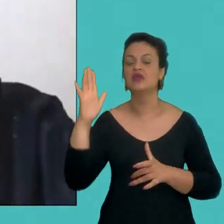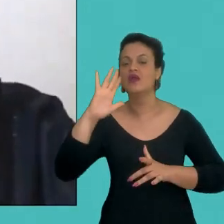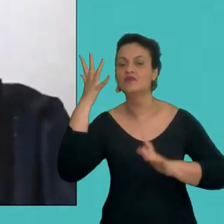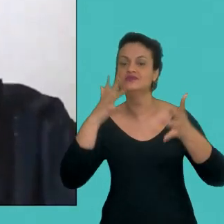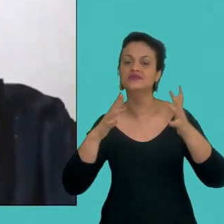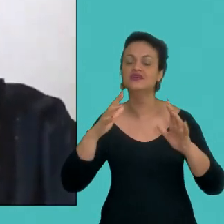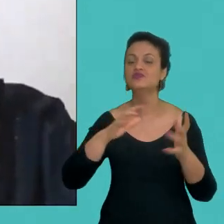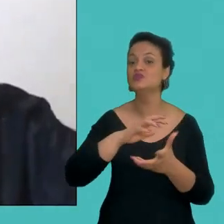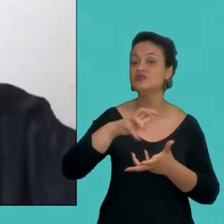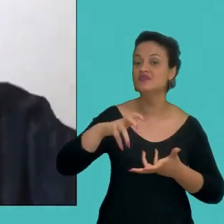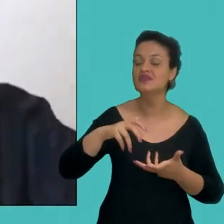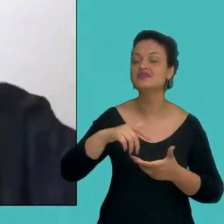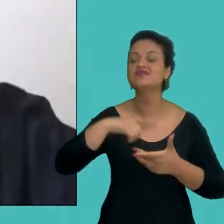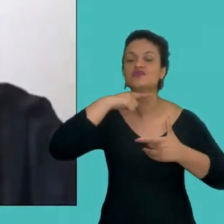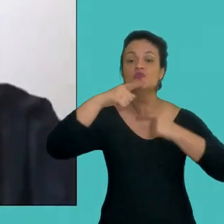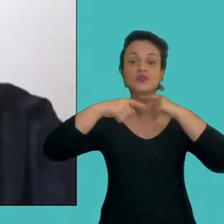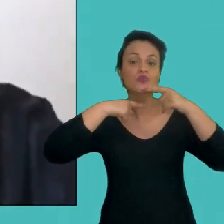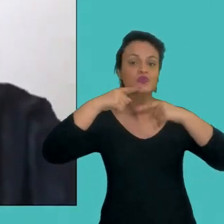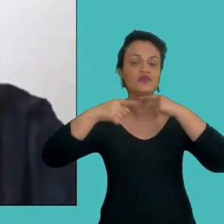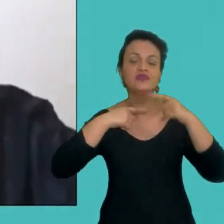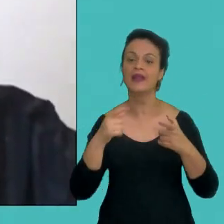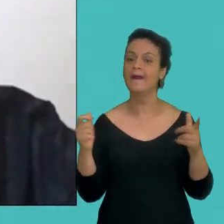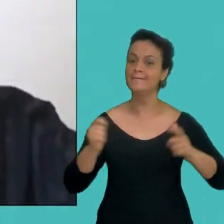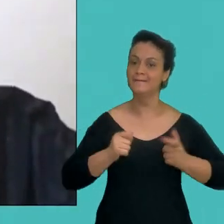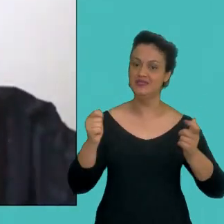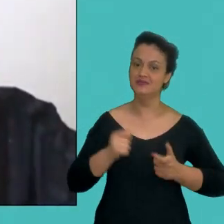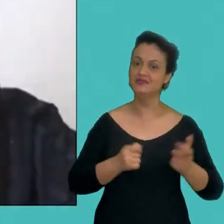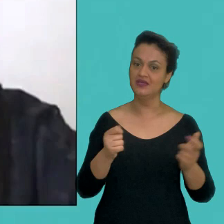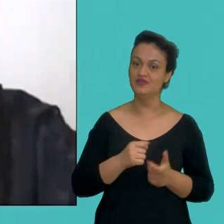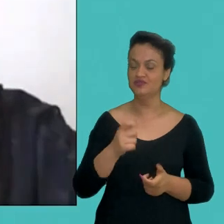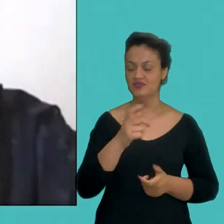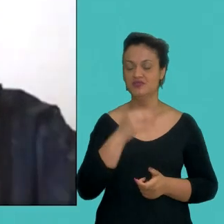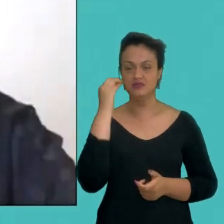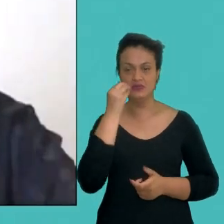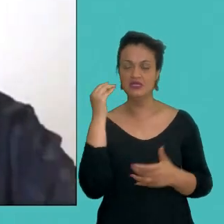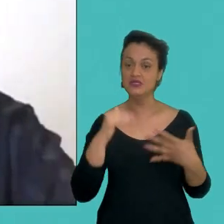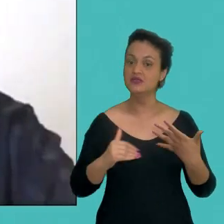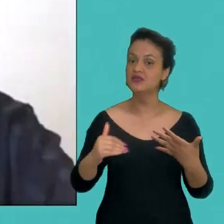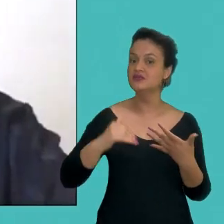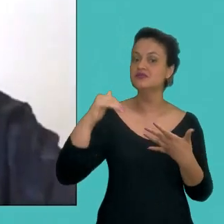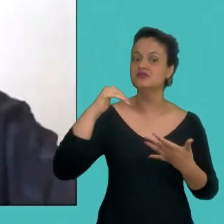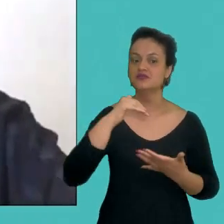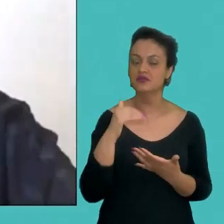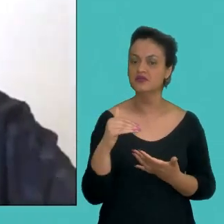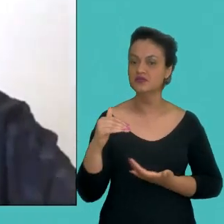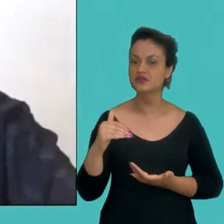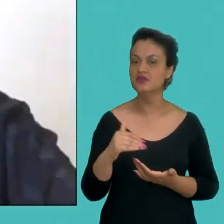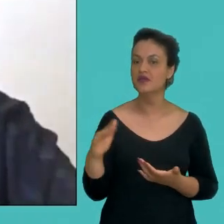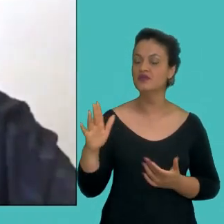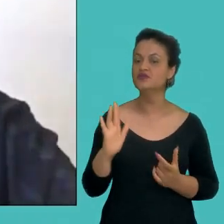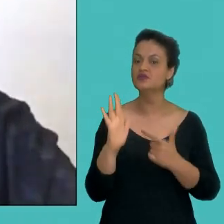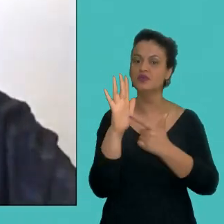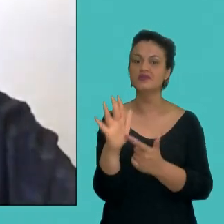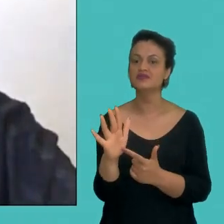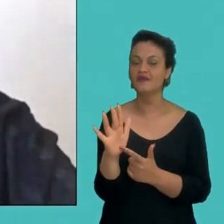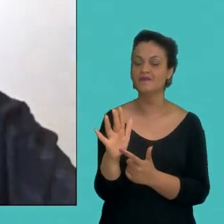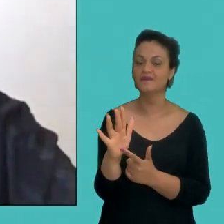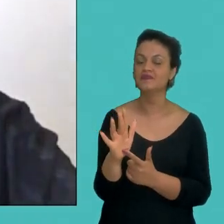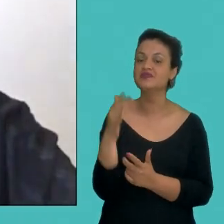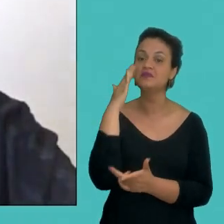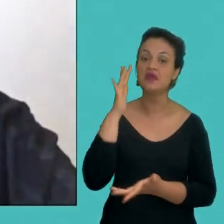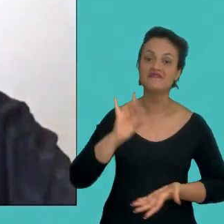em relação às tendências universais de dúvida da capacidade dos especialistas e das instâncias estabelecidas